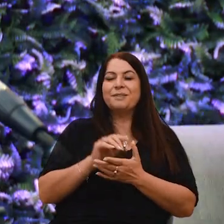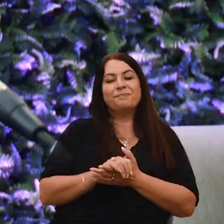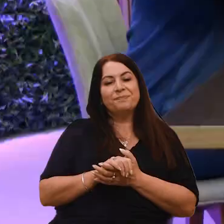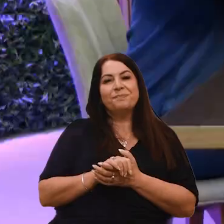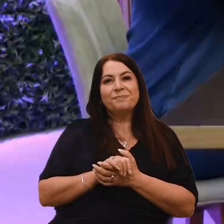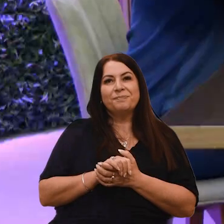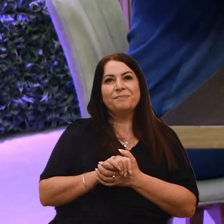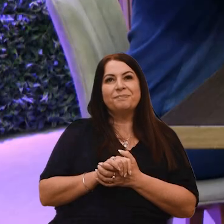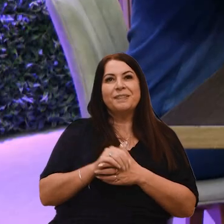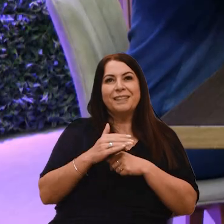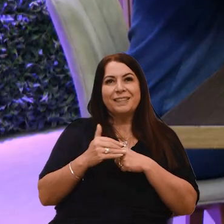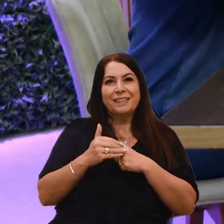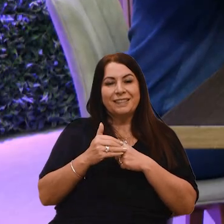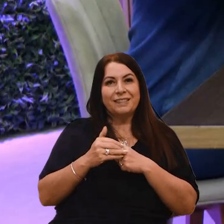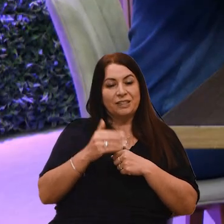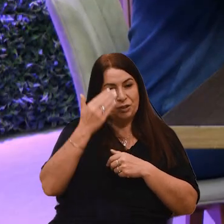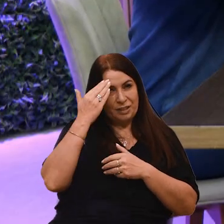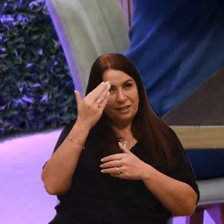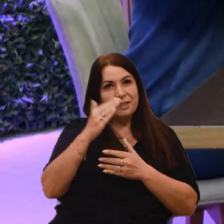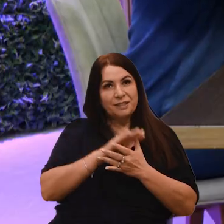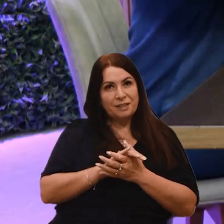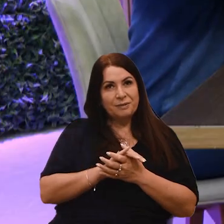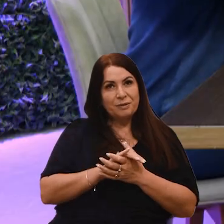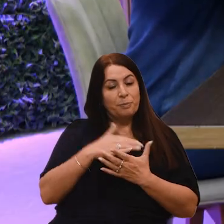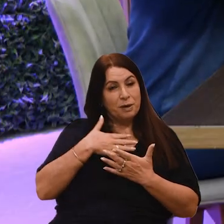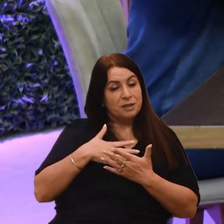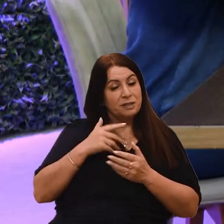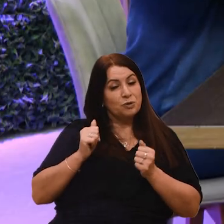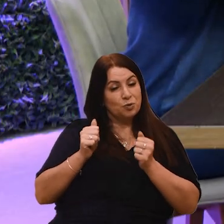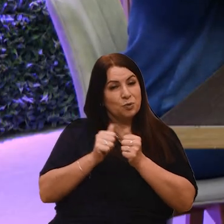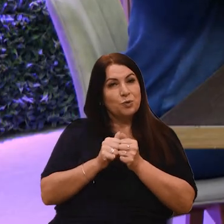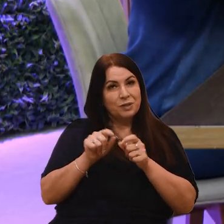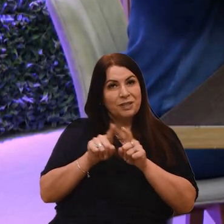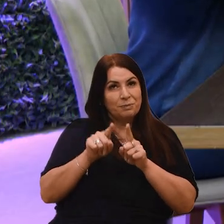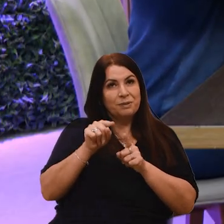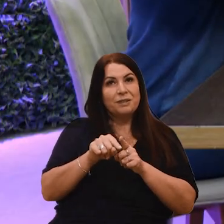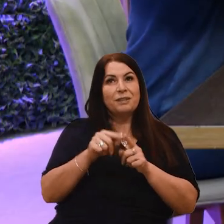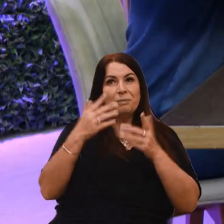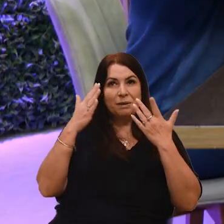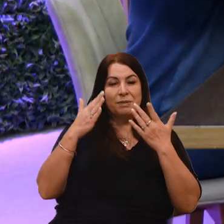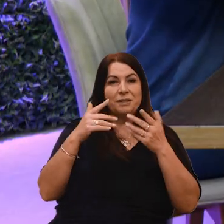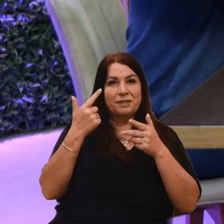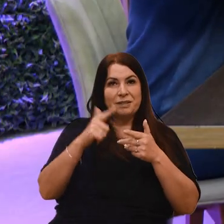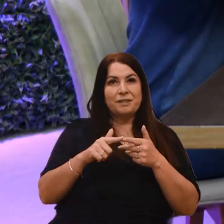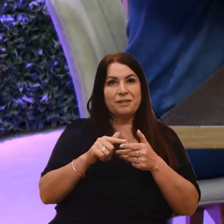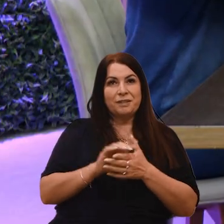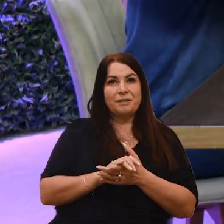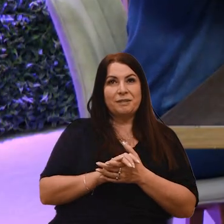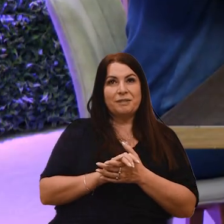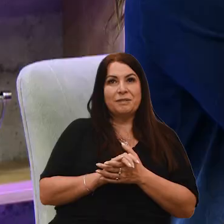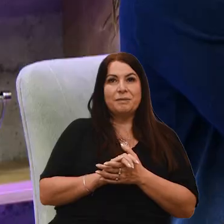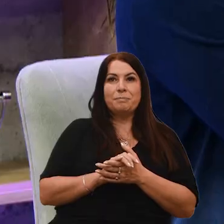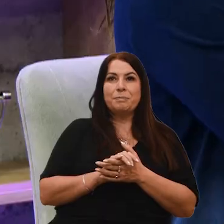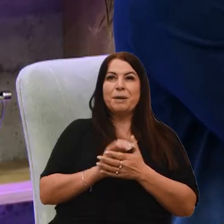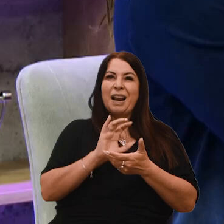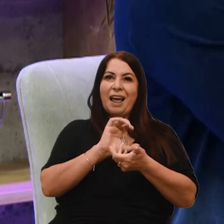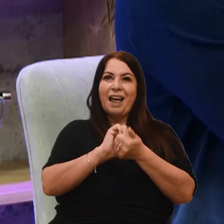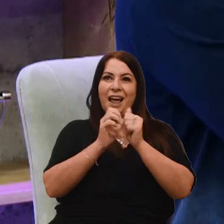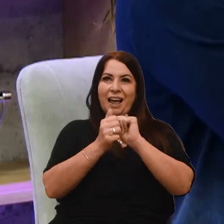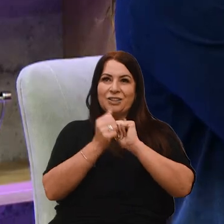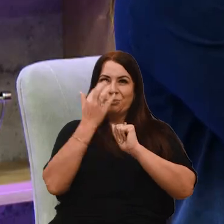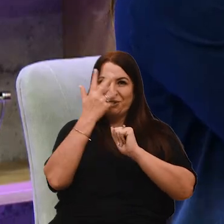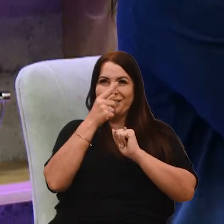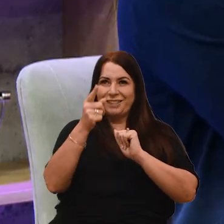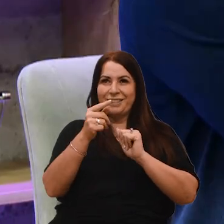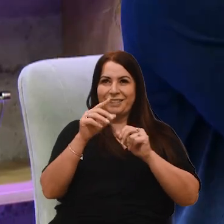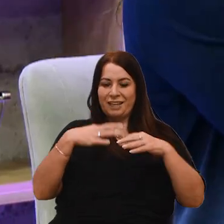Ai, querida, a gente que agradece. Um prazer te ter aqui e também parabéns mais uma vez pela arte tão bonita na camiseta aí.